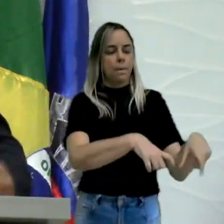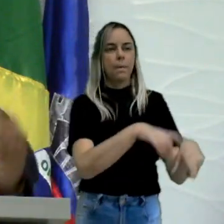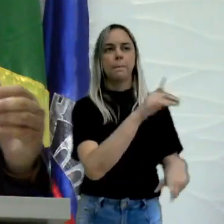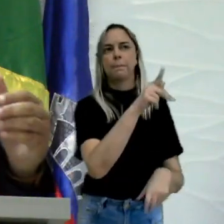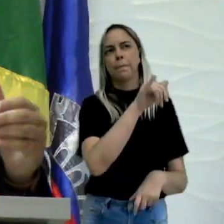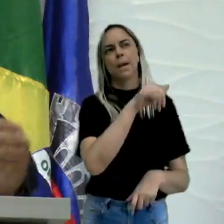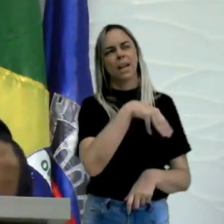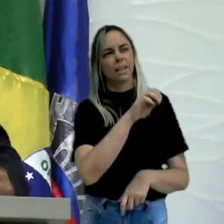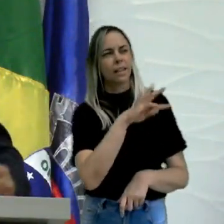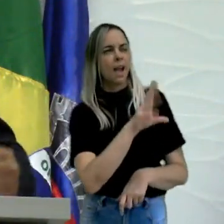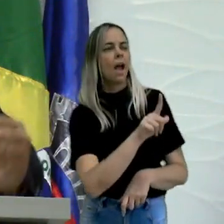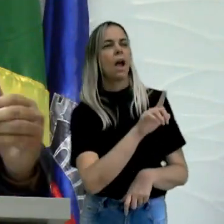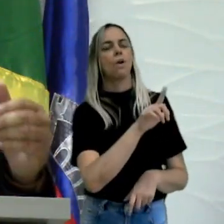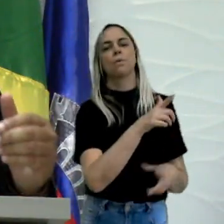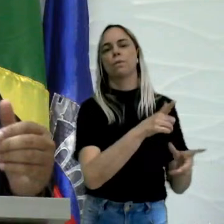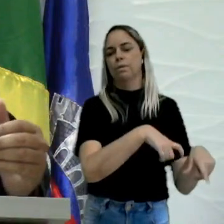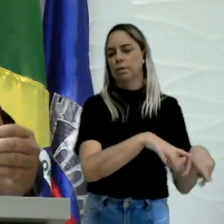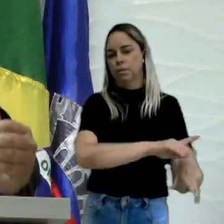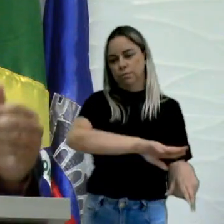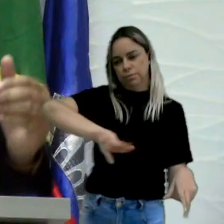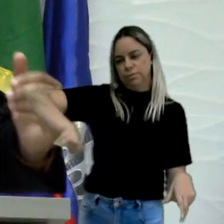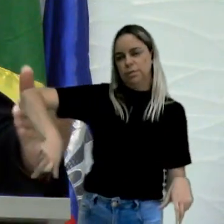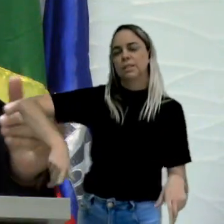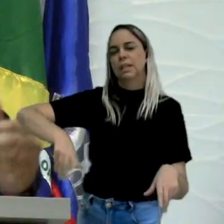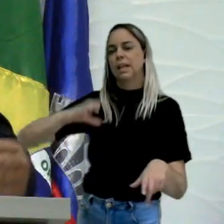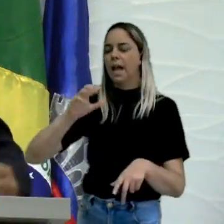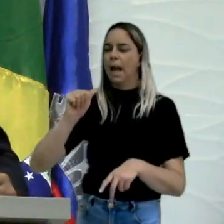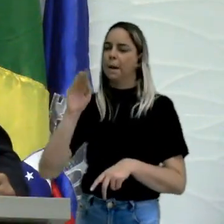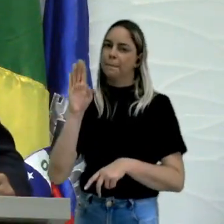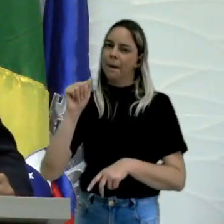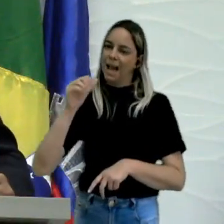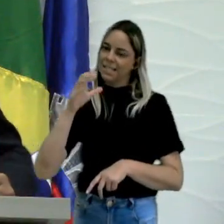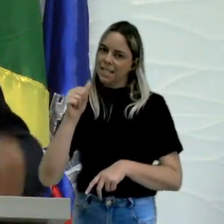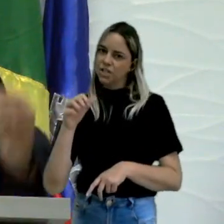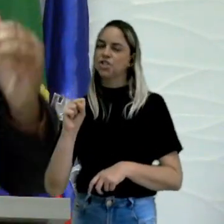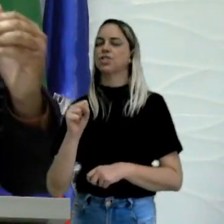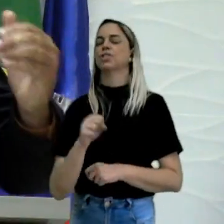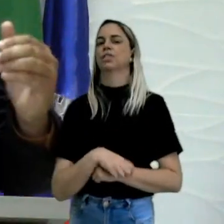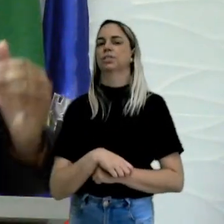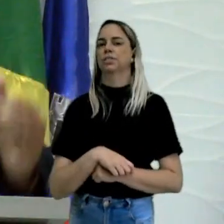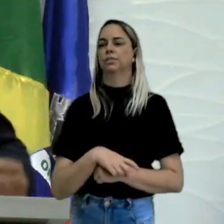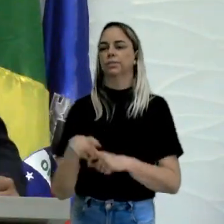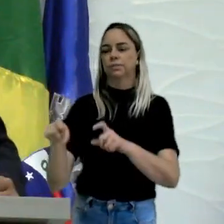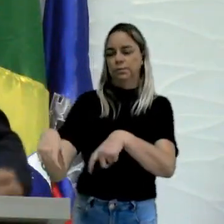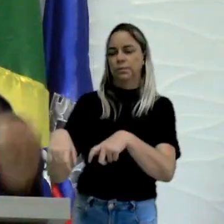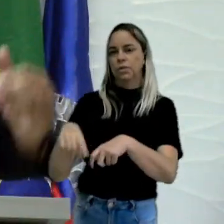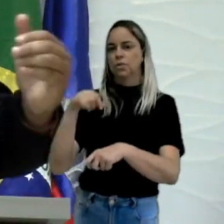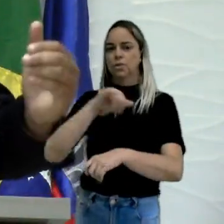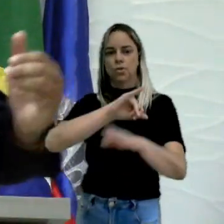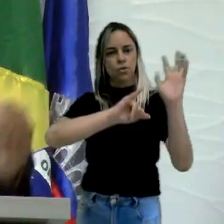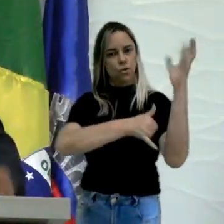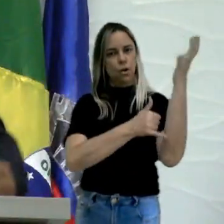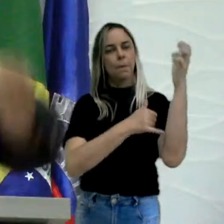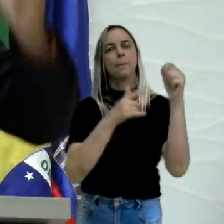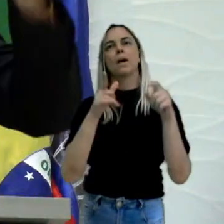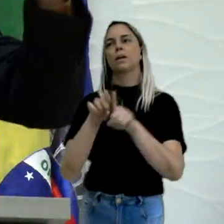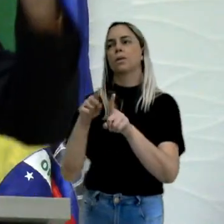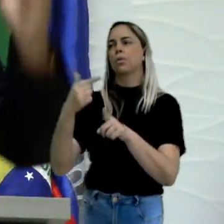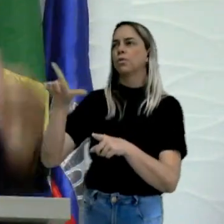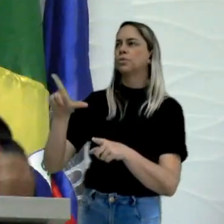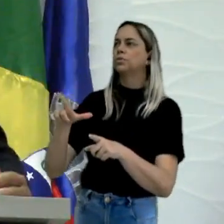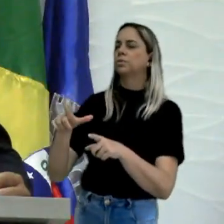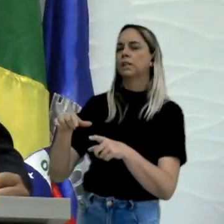na Ipueira, na Malhada dos Tiros, nas Cabaças, no, da Jurubeba, no Cantinho,